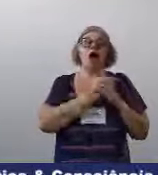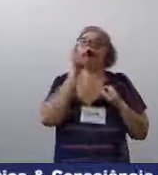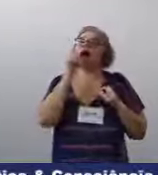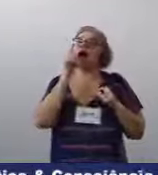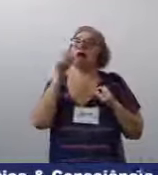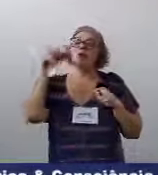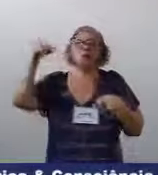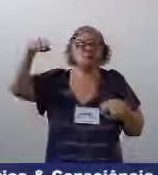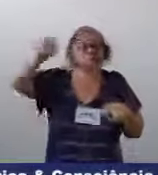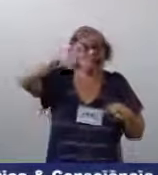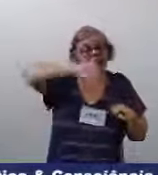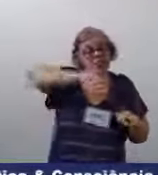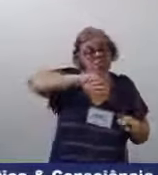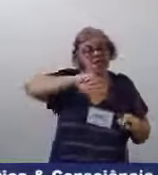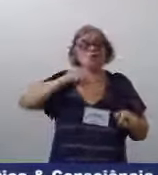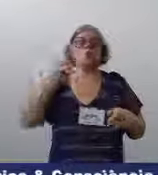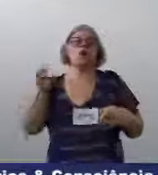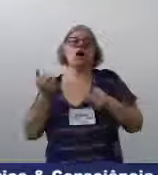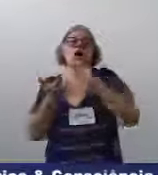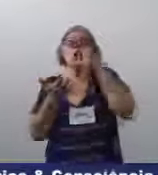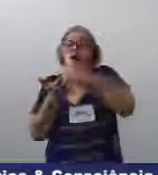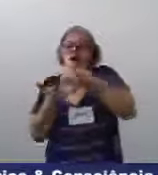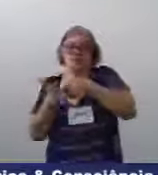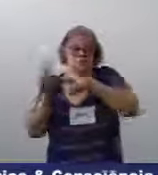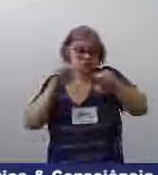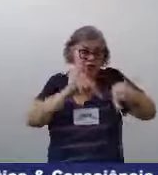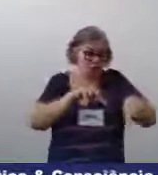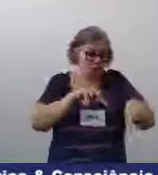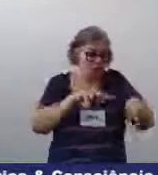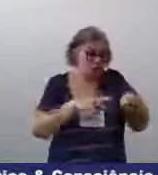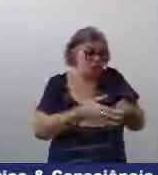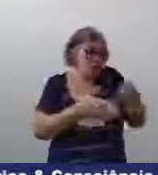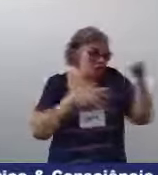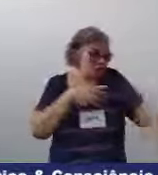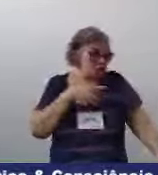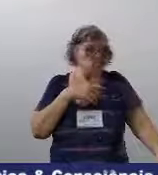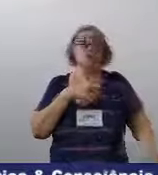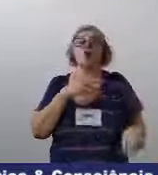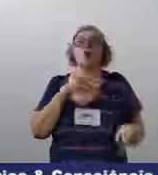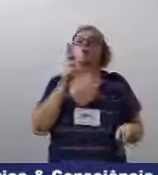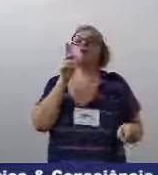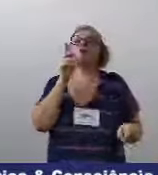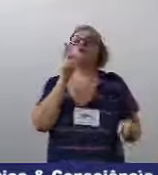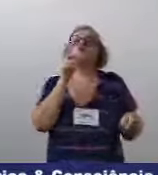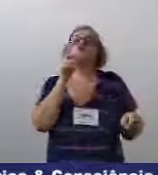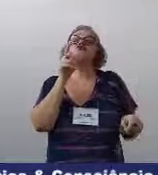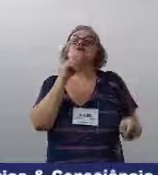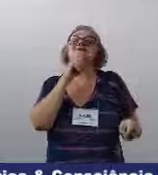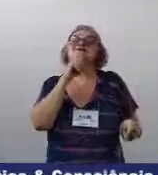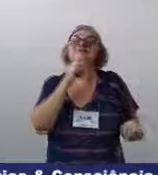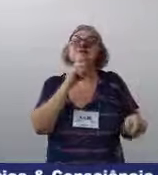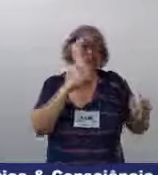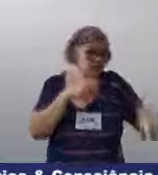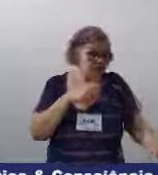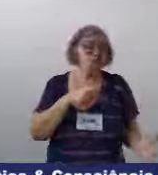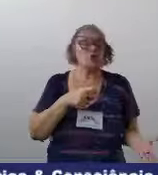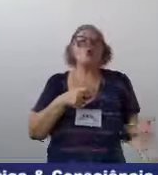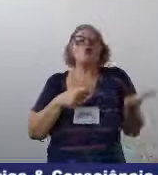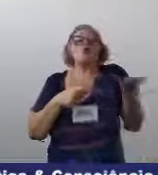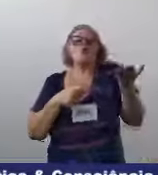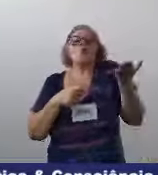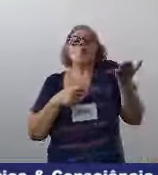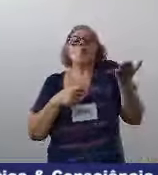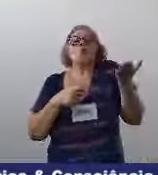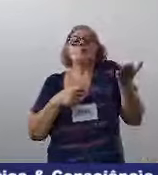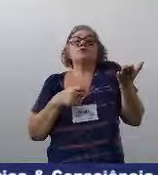Água em estado líquido, gelo derretido. E jogamos ali um pedaço de água em estado sólido, gelo, e